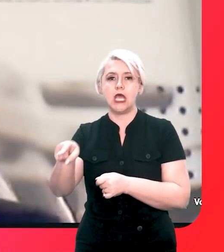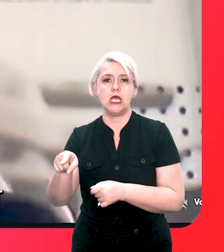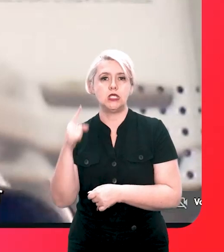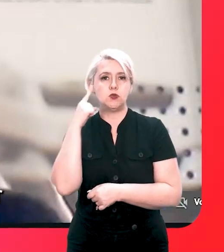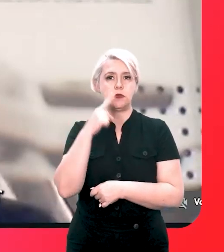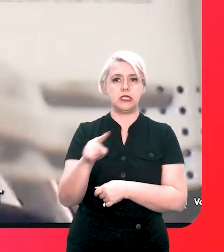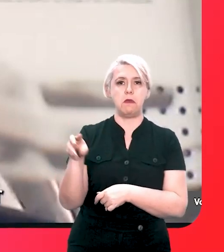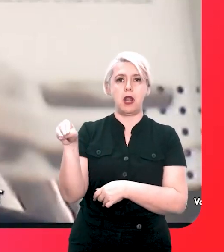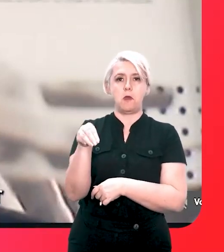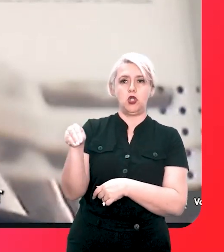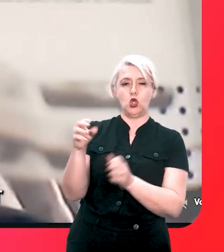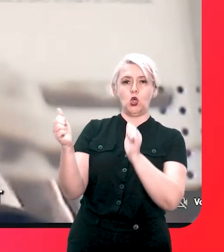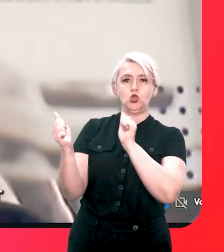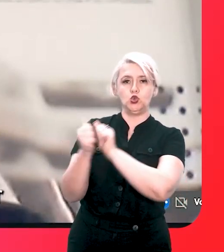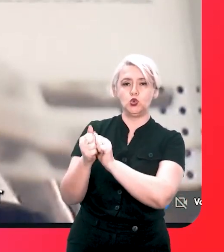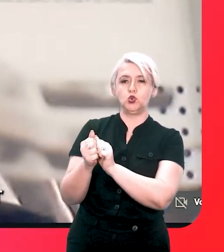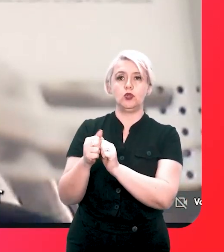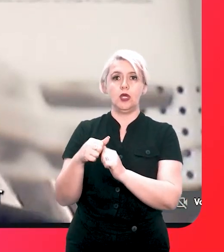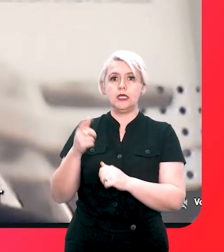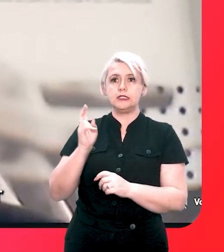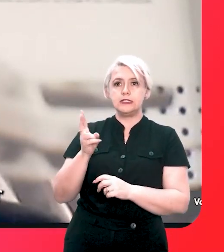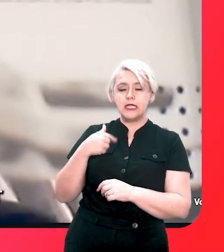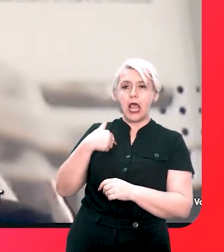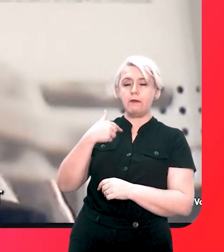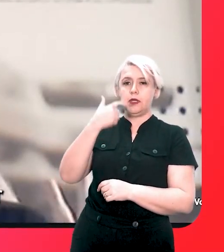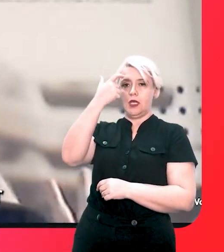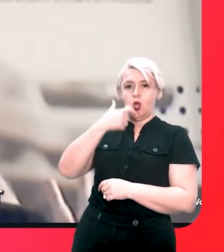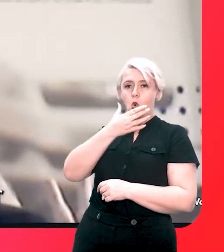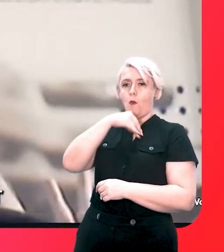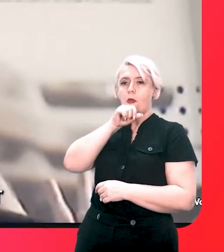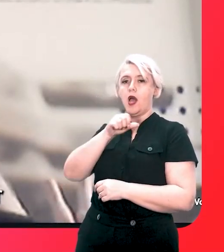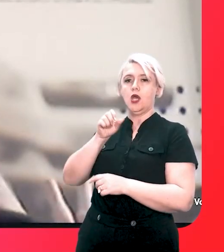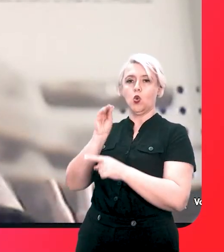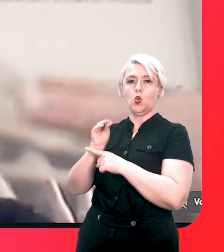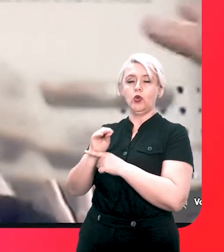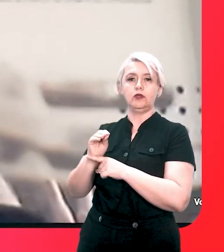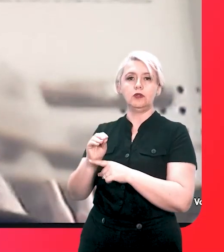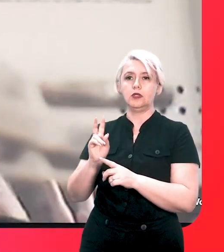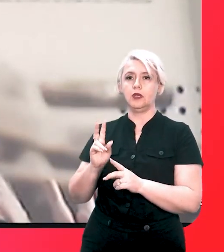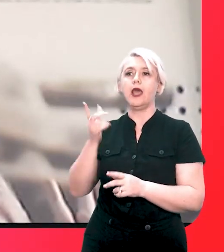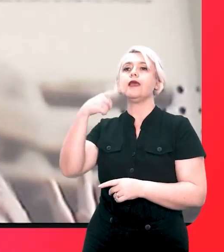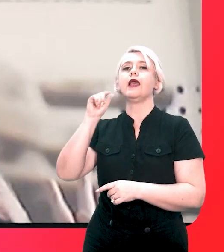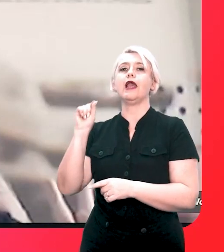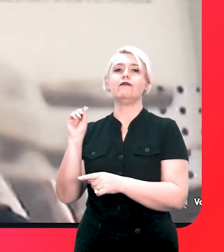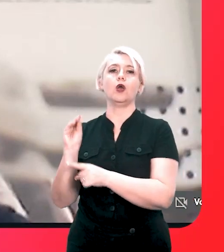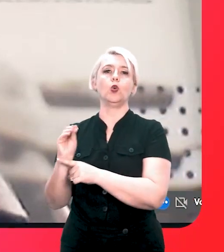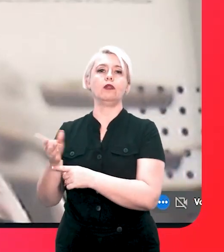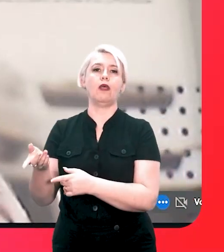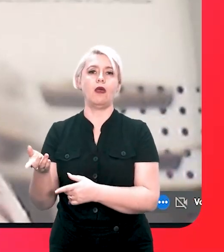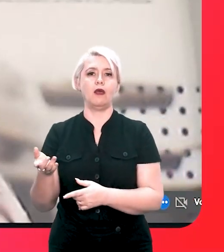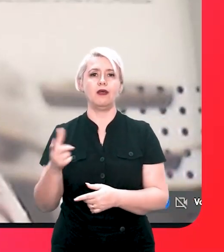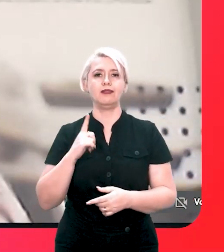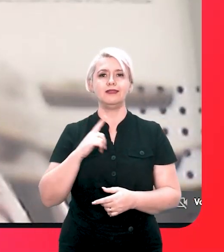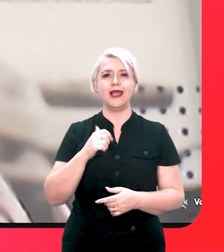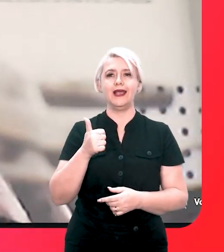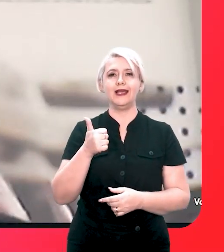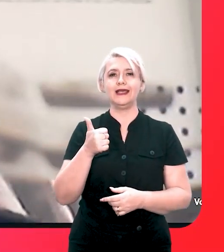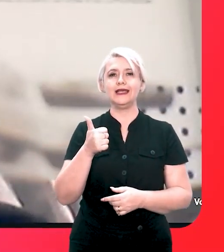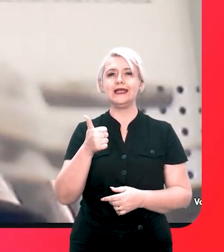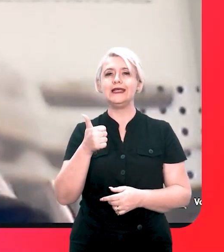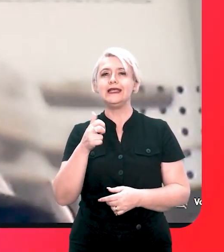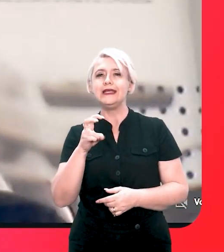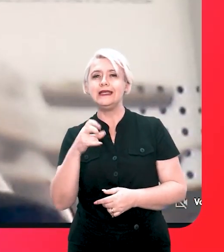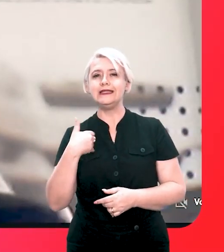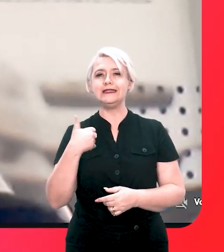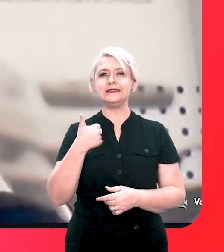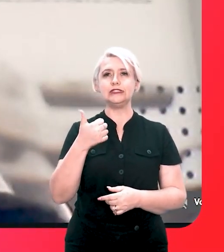coisa dessa, ele sempre esteve comigo, quem vai cuidar do meu filho do jeito que eu cuido? E são filhos de 15, 18, 20, 25 anos,